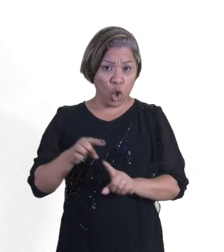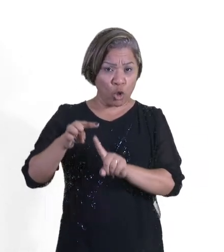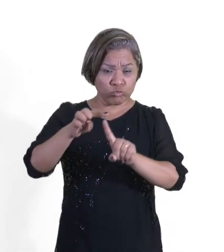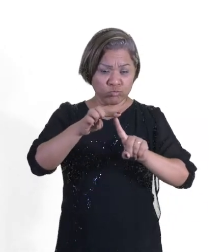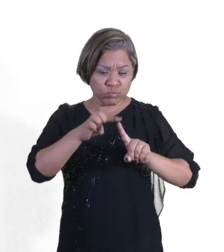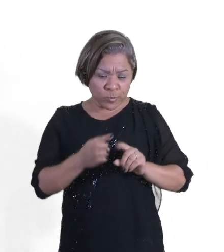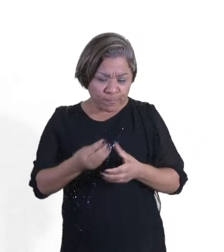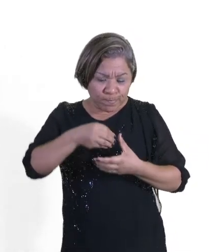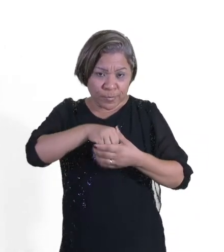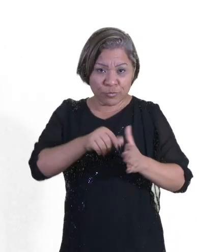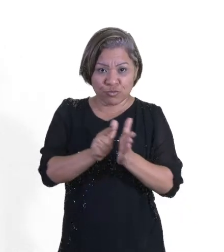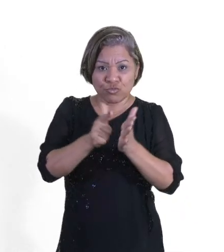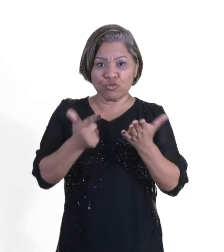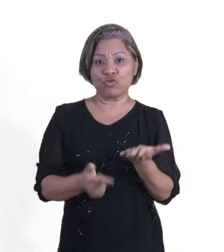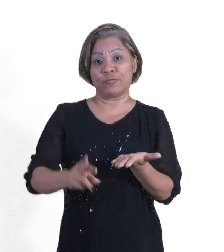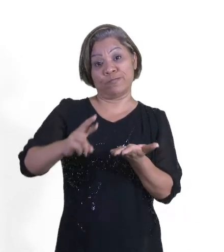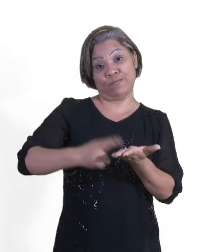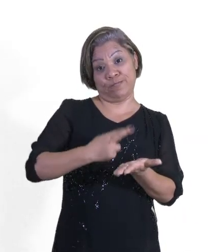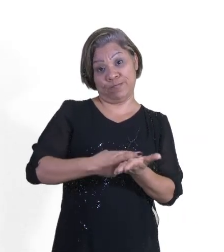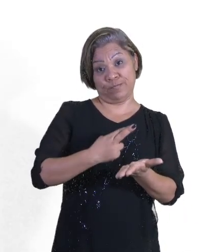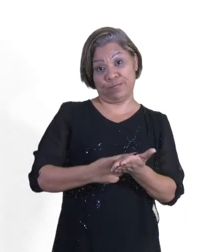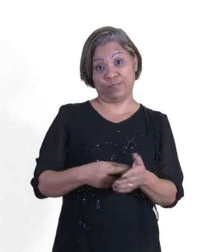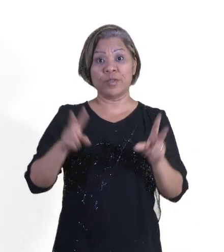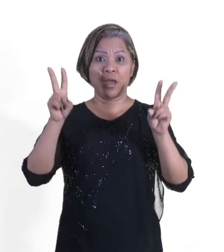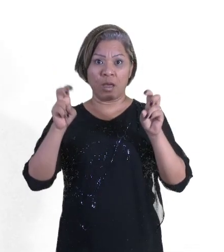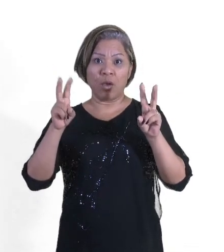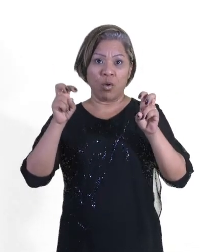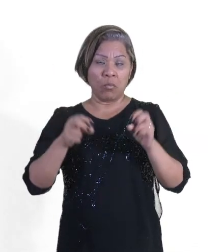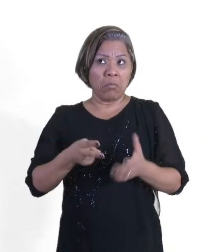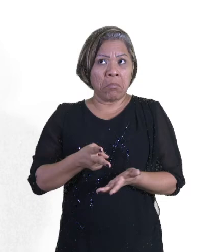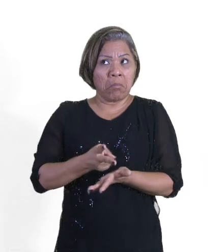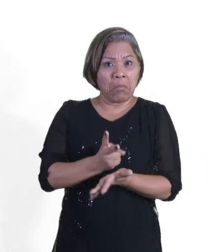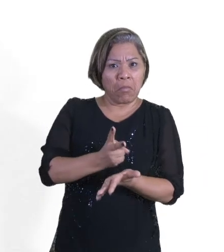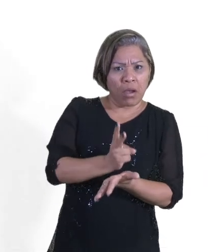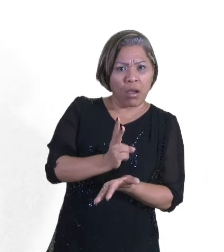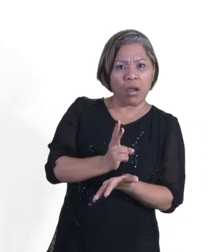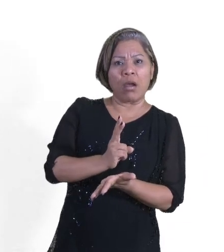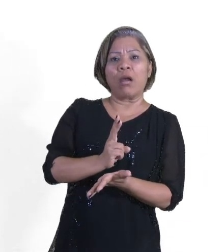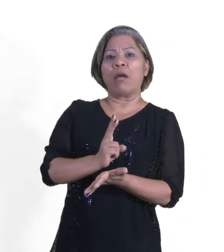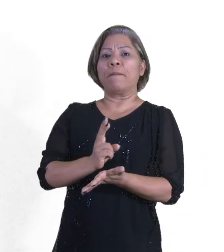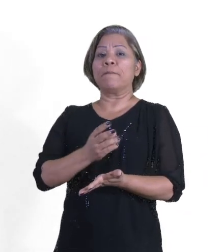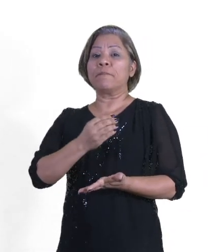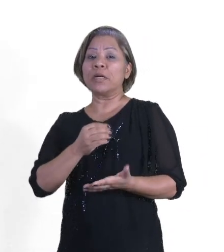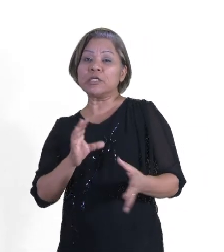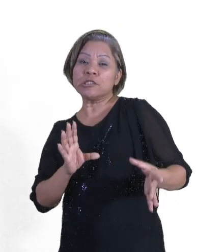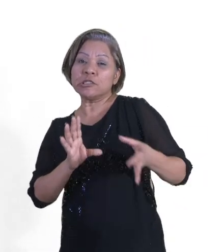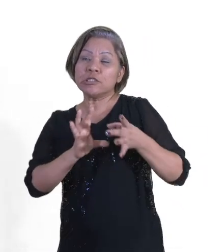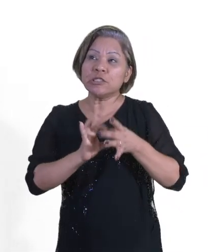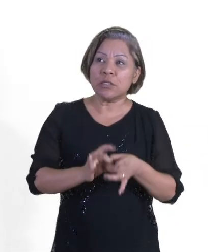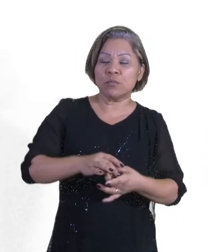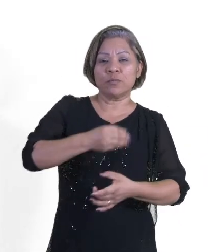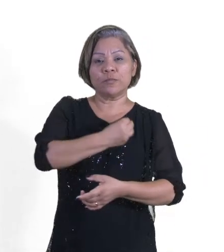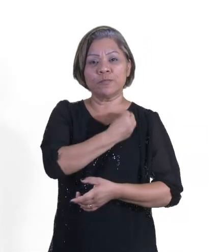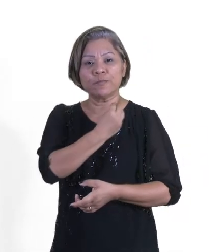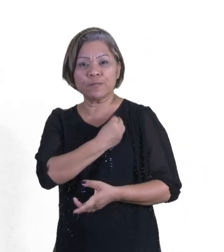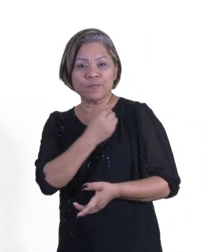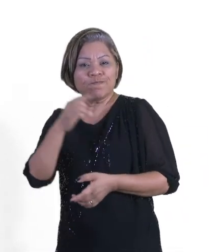revistas. Seus temas, em geral, são ligados à vida cotidiana, urbana.